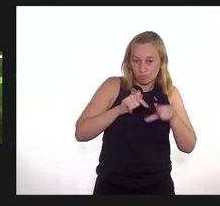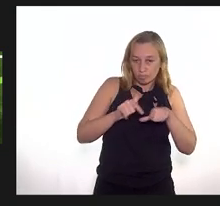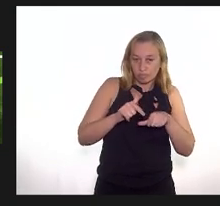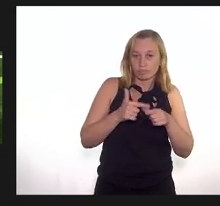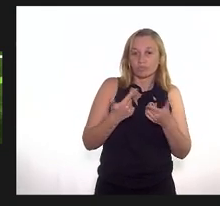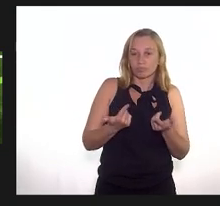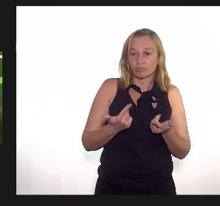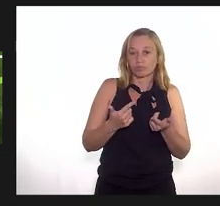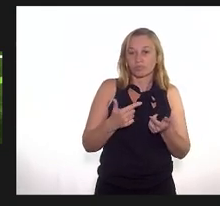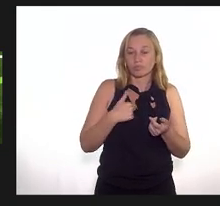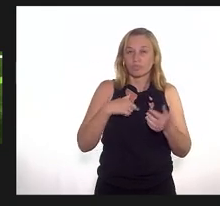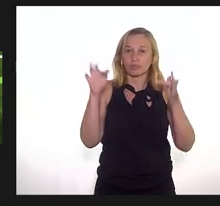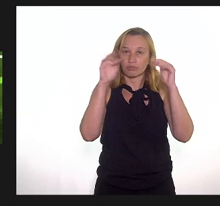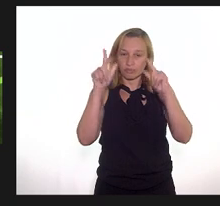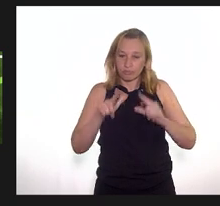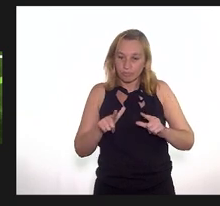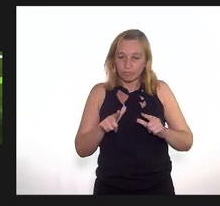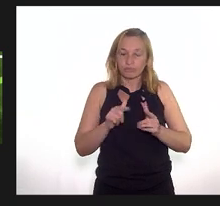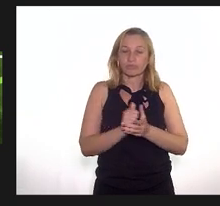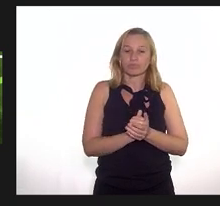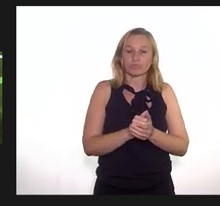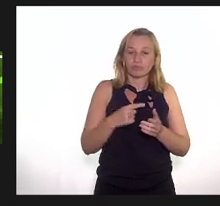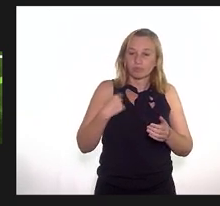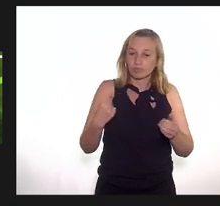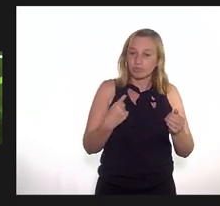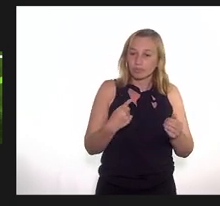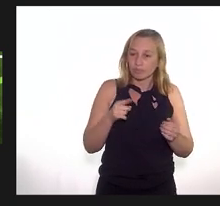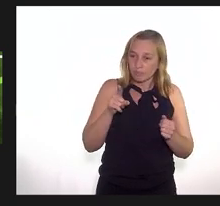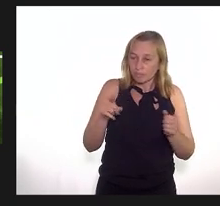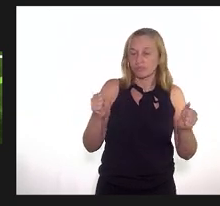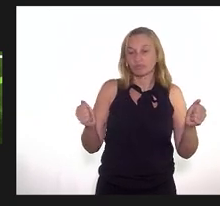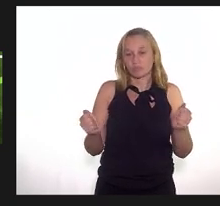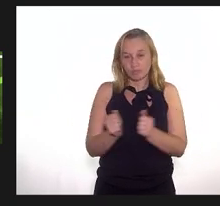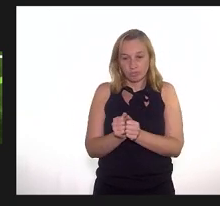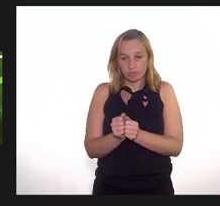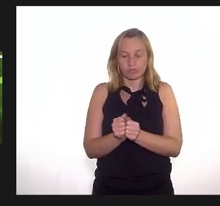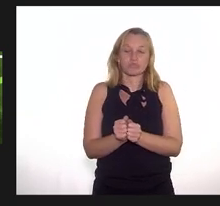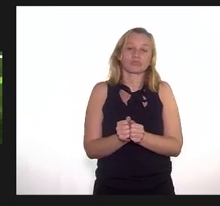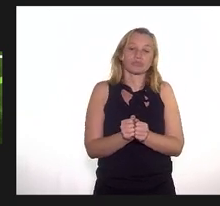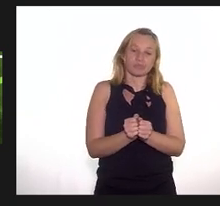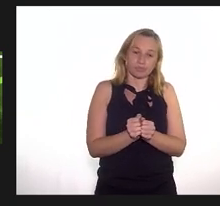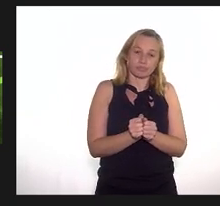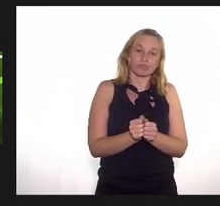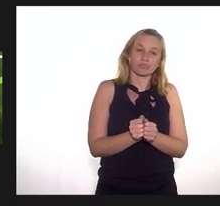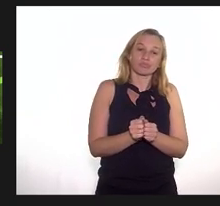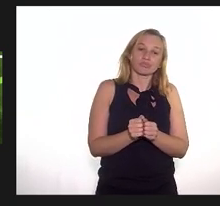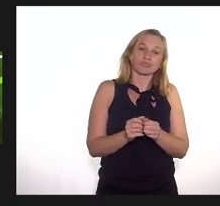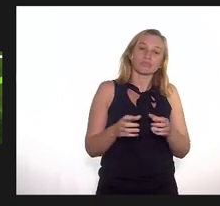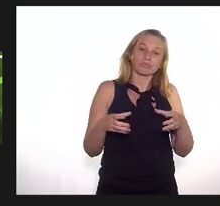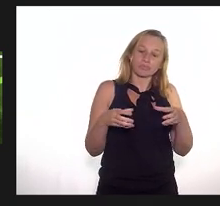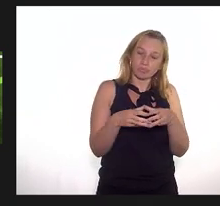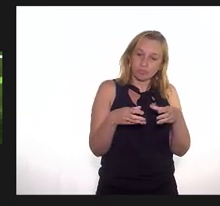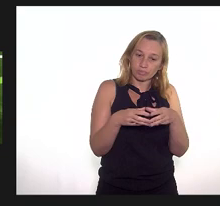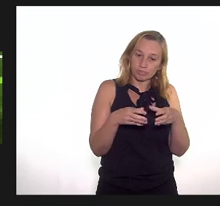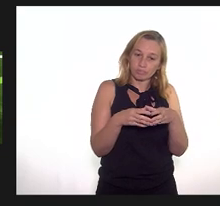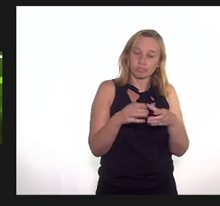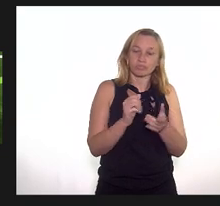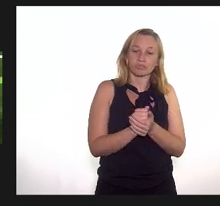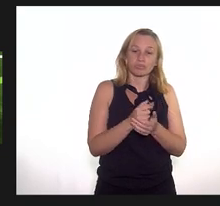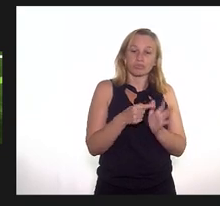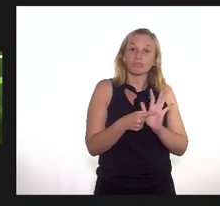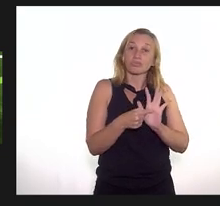feliz em ele participar de uma forma engajada nesse projeto para mostrar